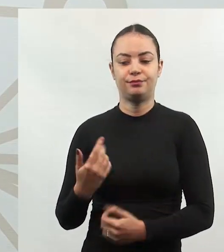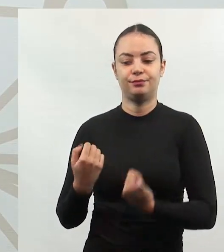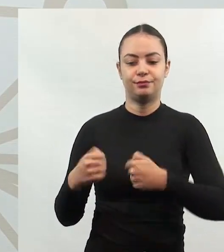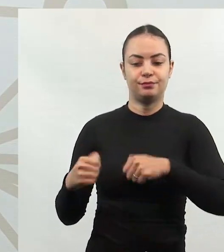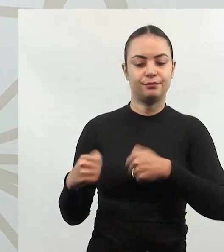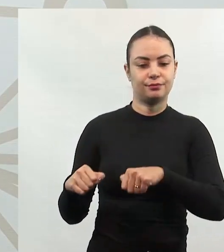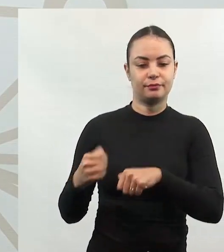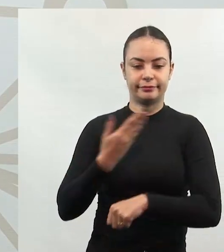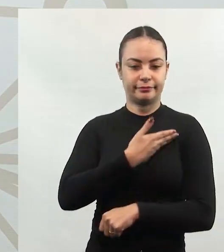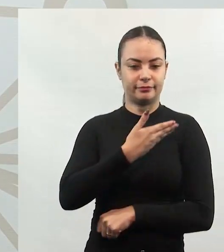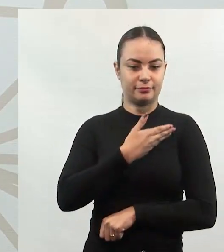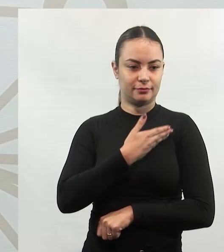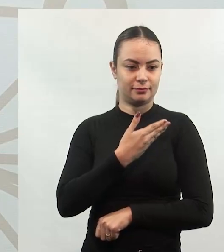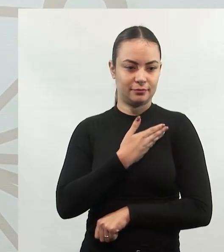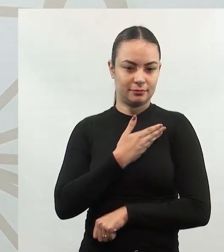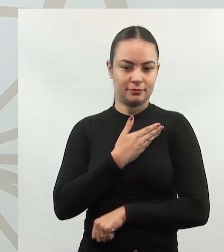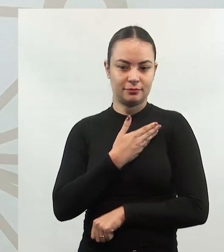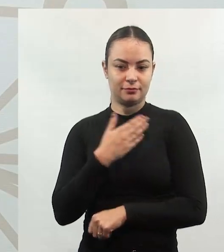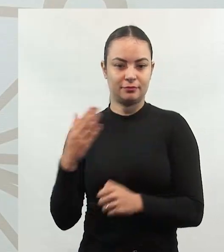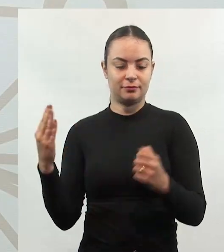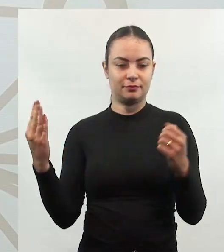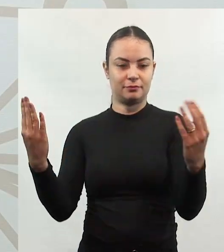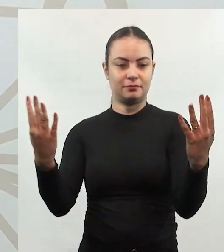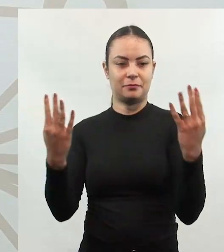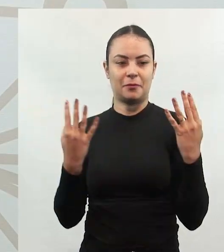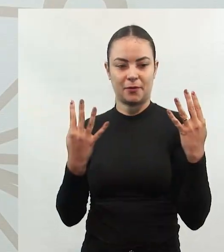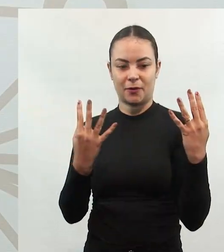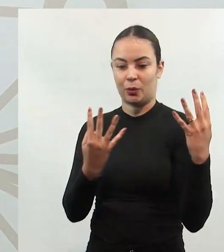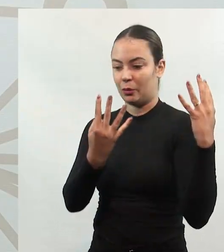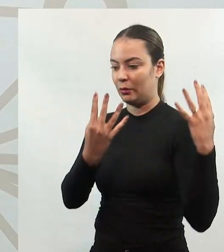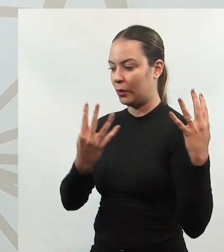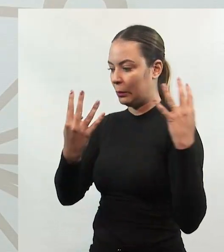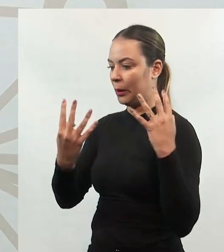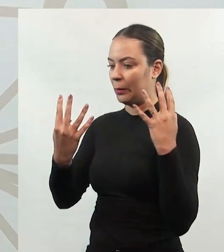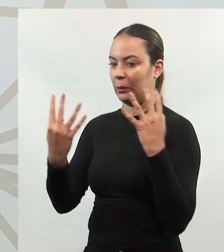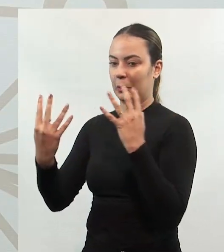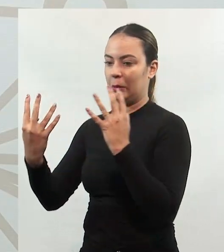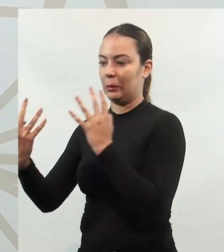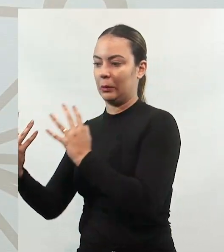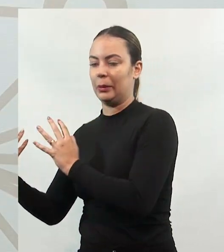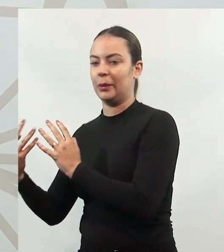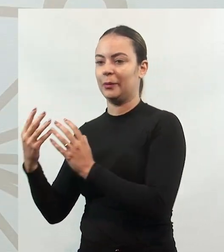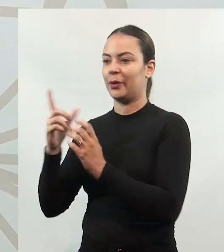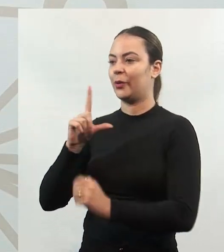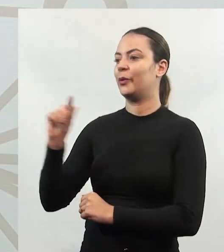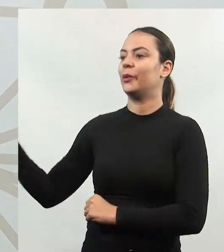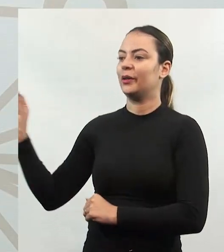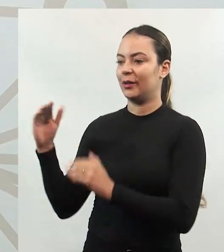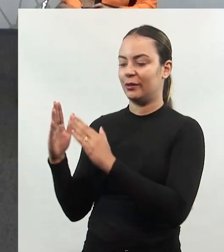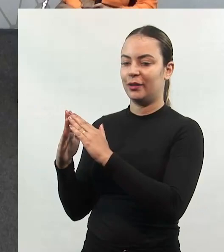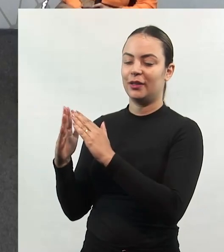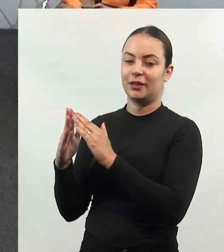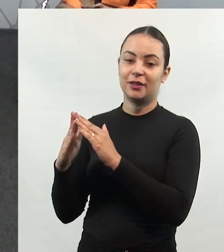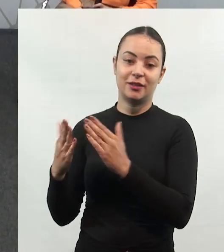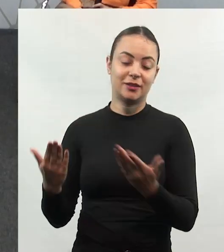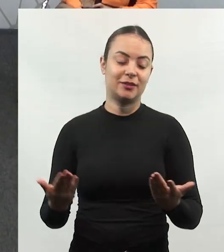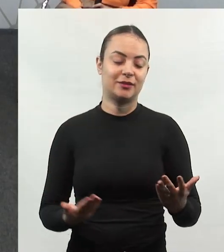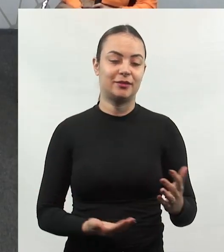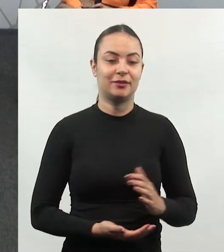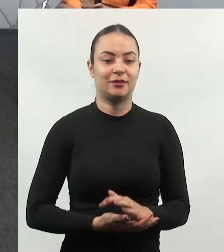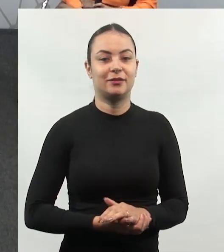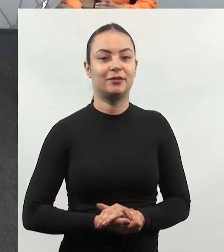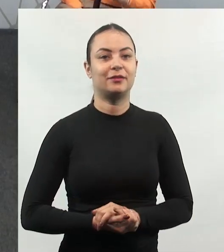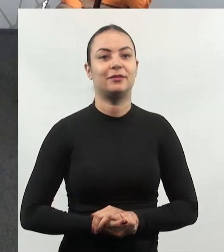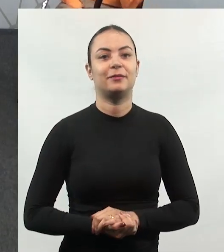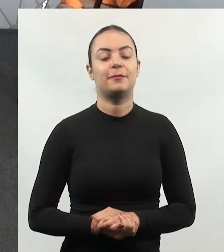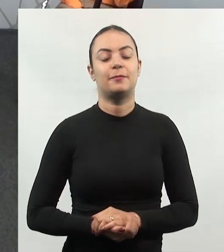saí ameaçada da escola. Eu saí escoltada por outros alunos, porque o menino me prometeu que me